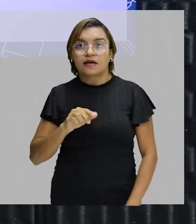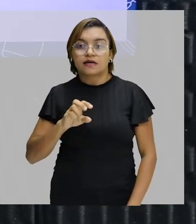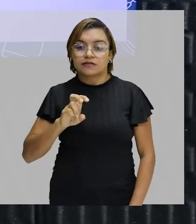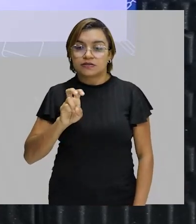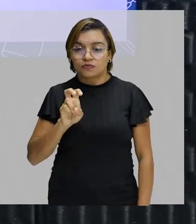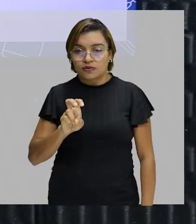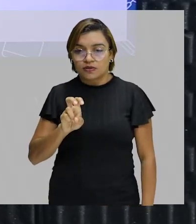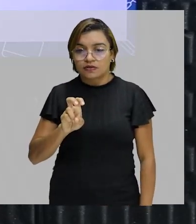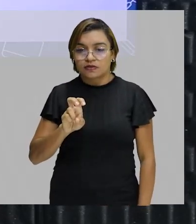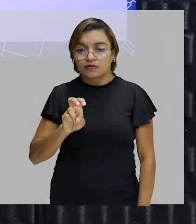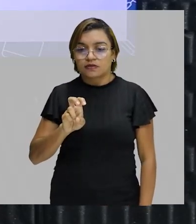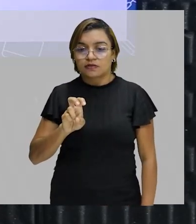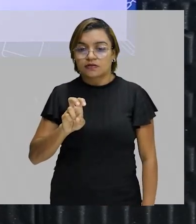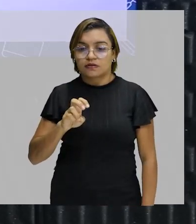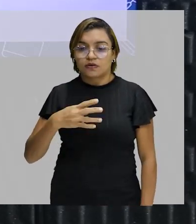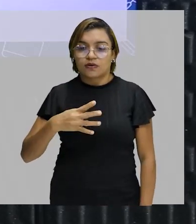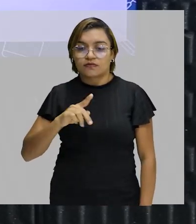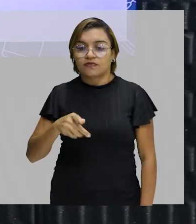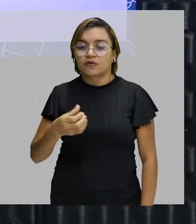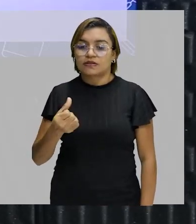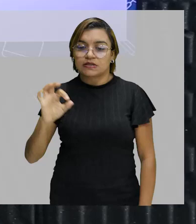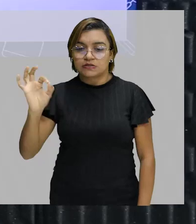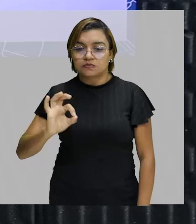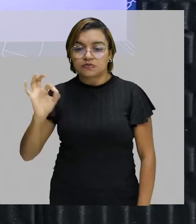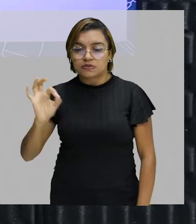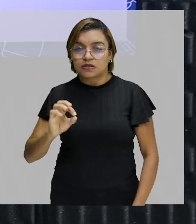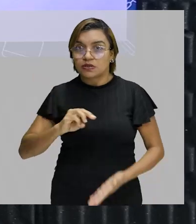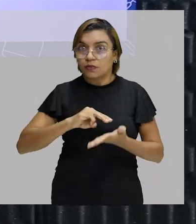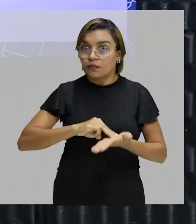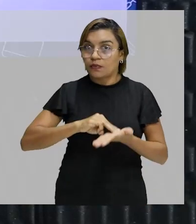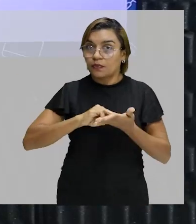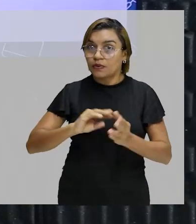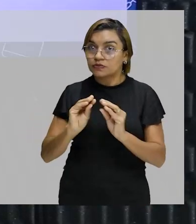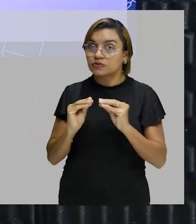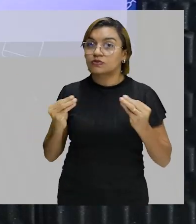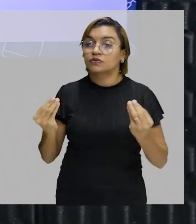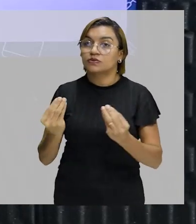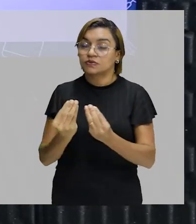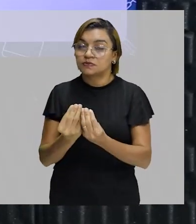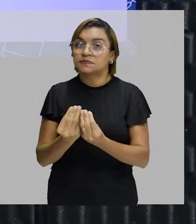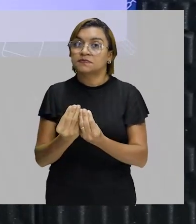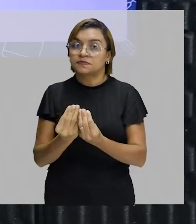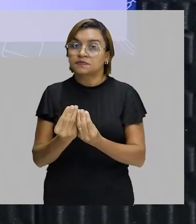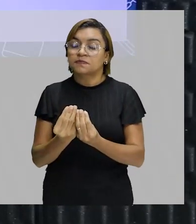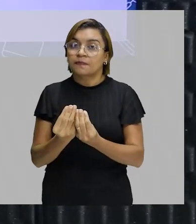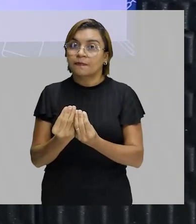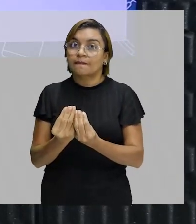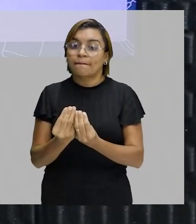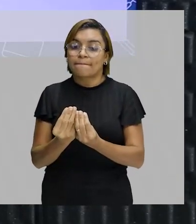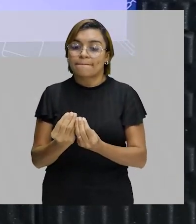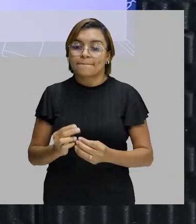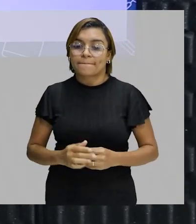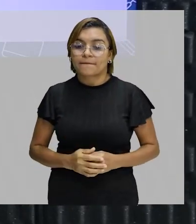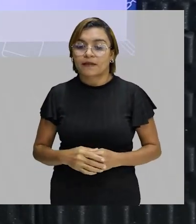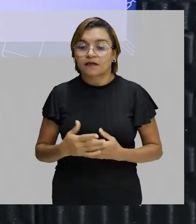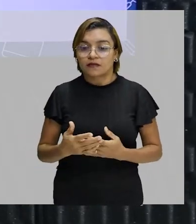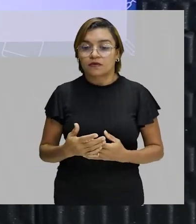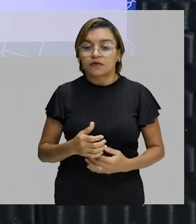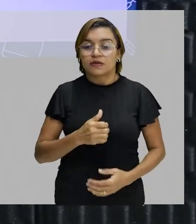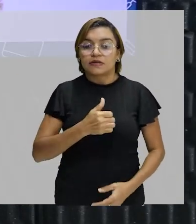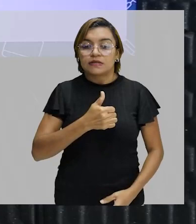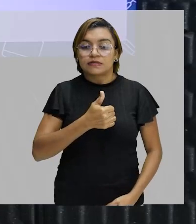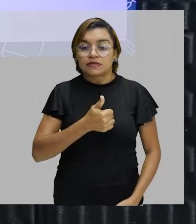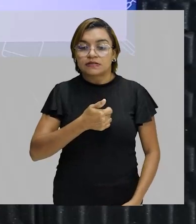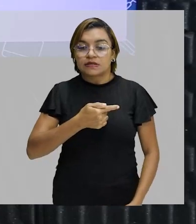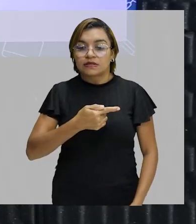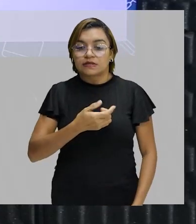54,6%. É a massa em relação à substância, é a massa equivalente do oxigênio. Então,